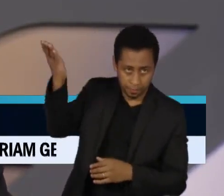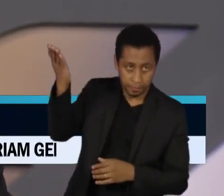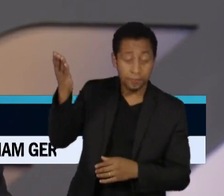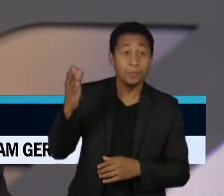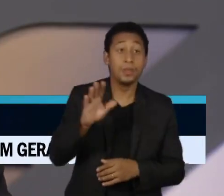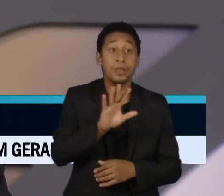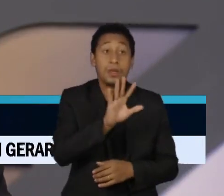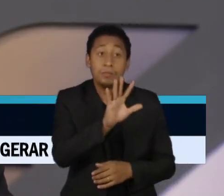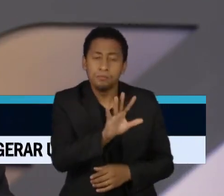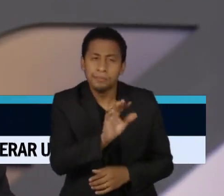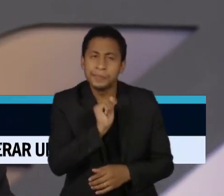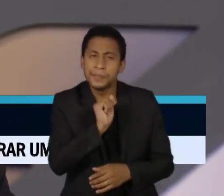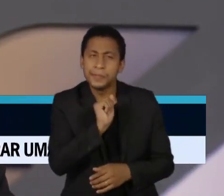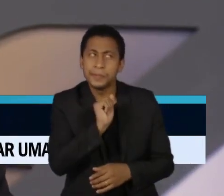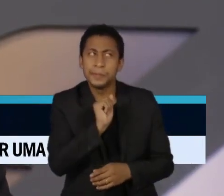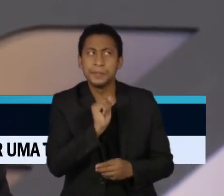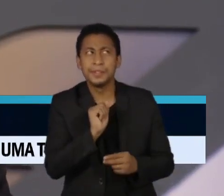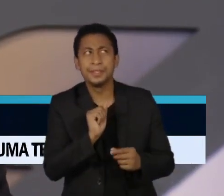o